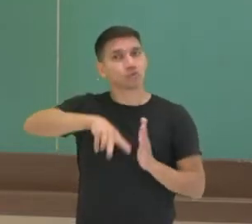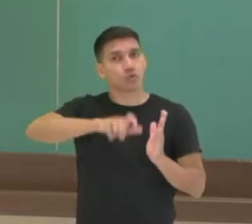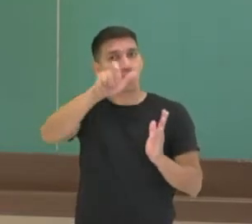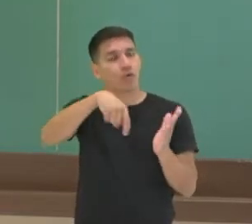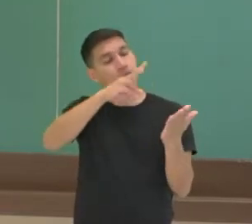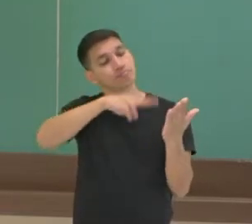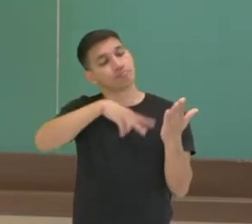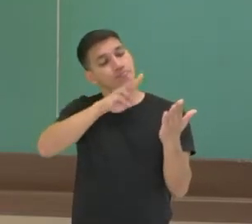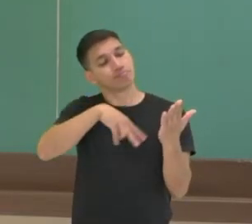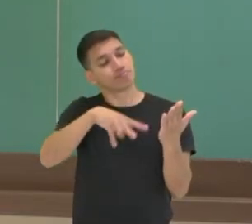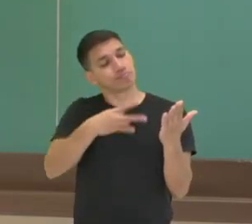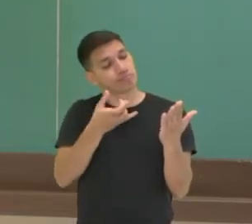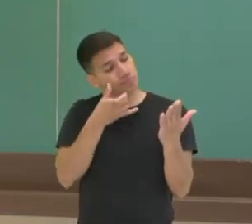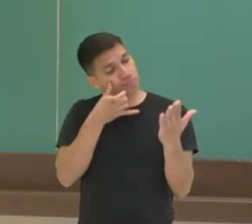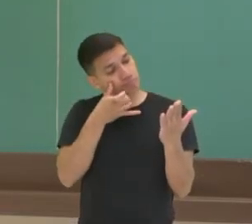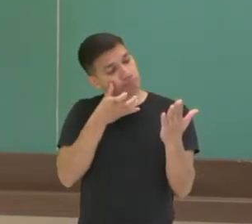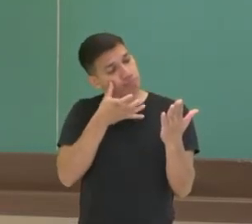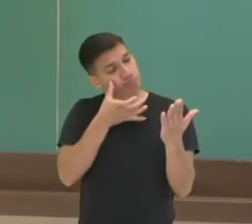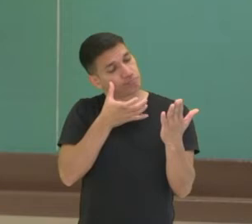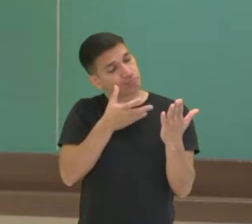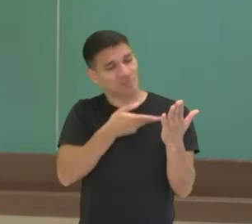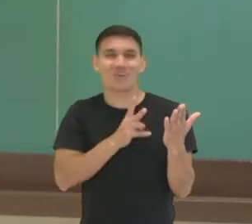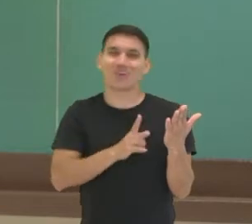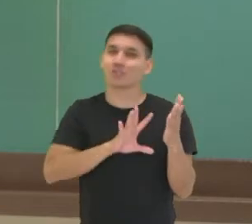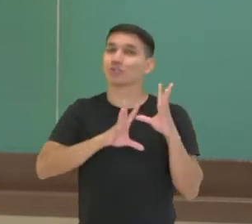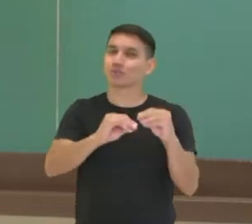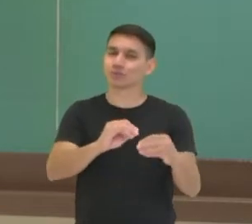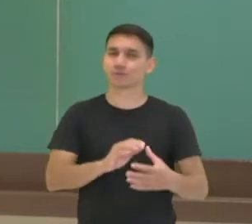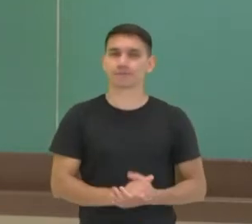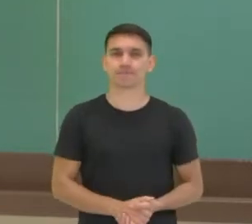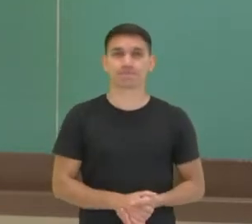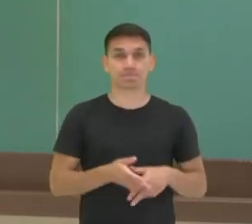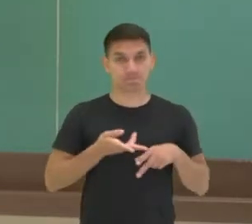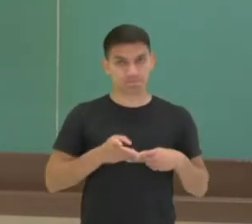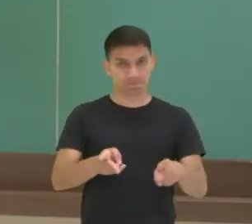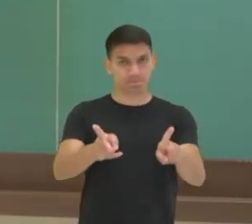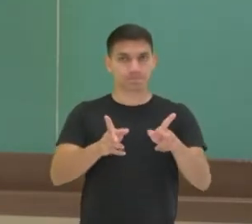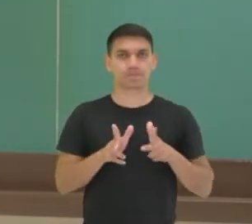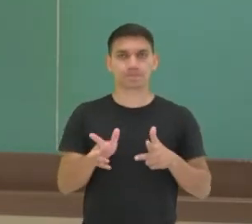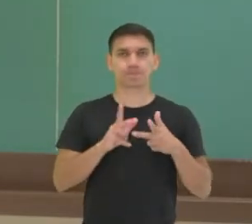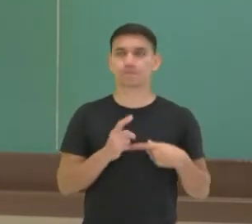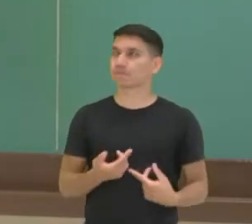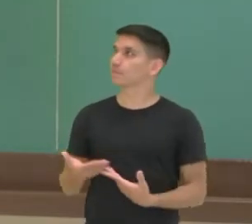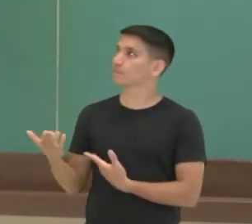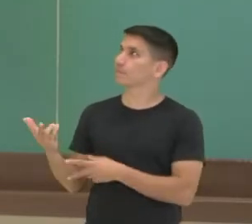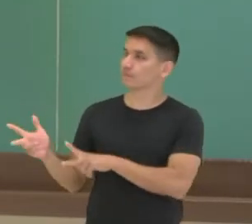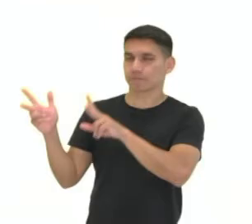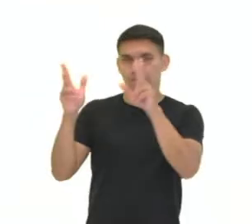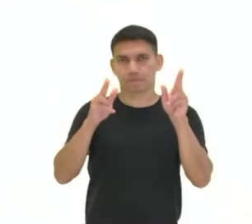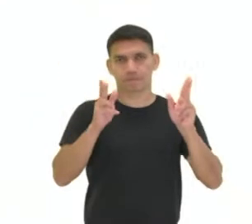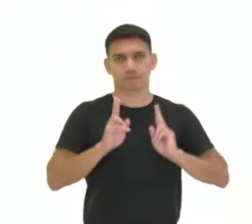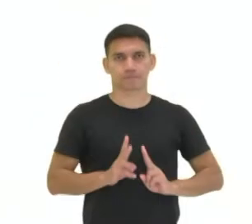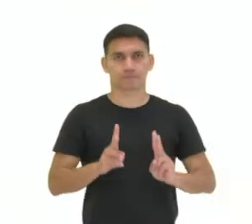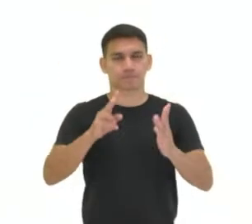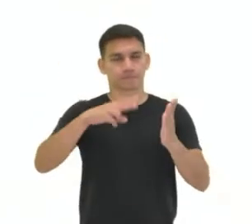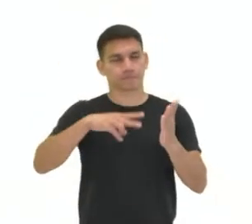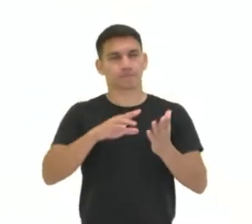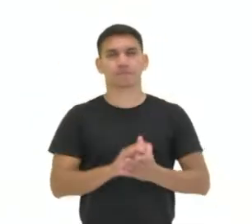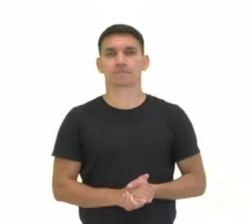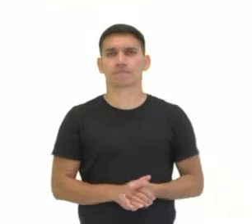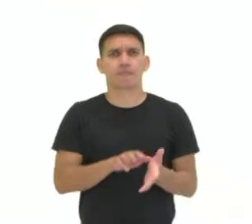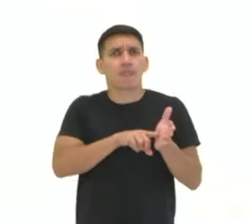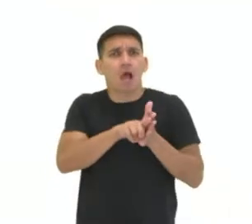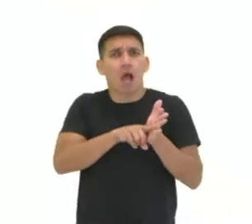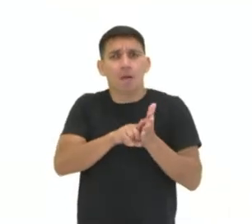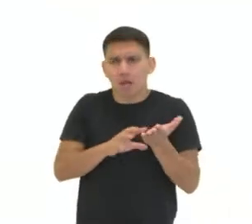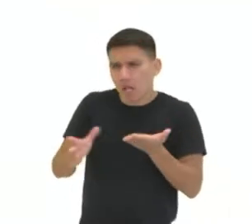sinta motivado a fazer a leitura da reportagem na íntegra. Continuando então, vamos para a segunda leitura. Pesquisa